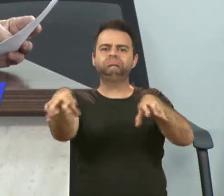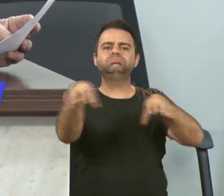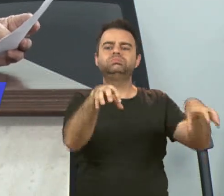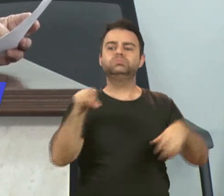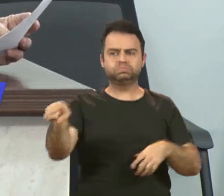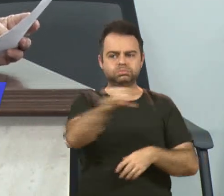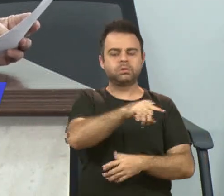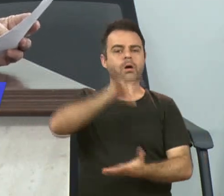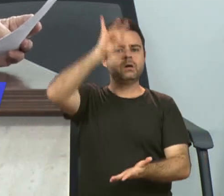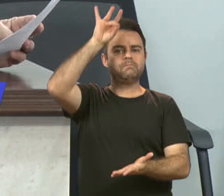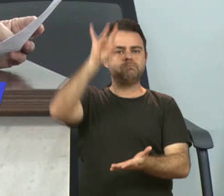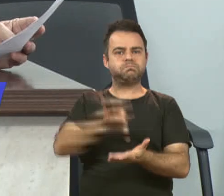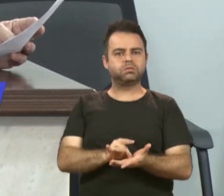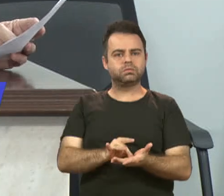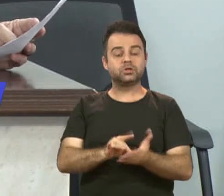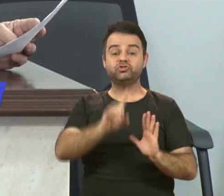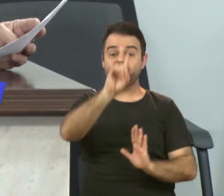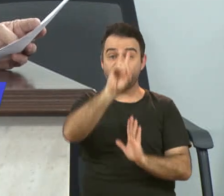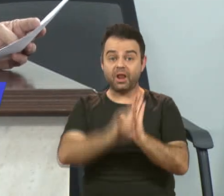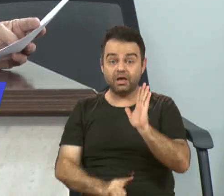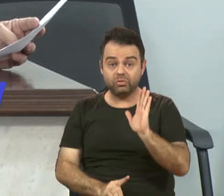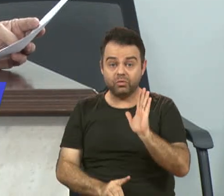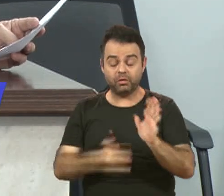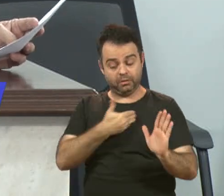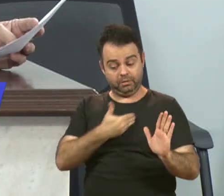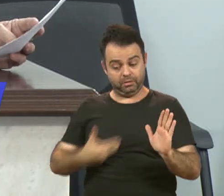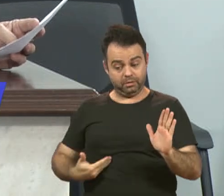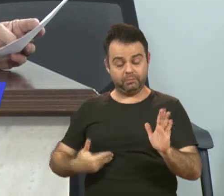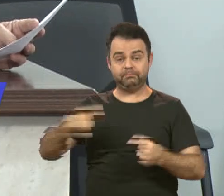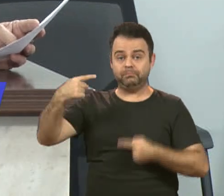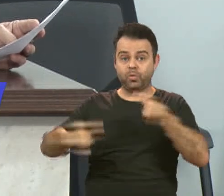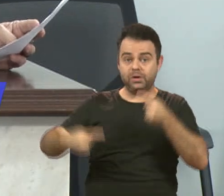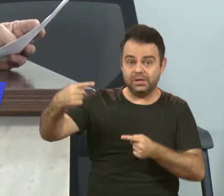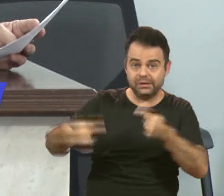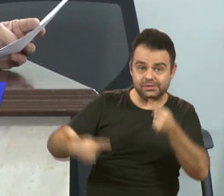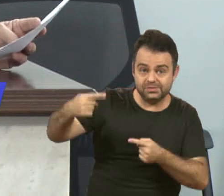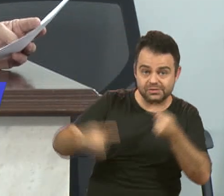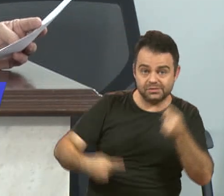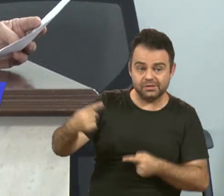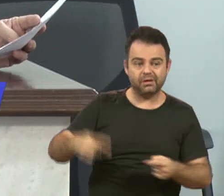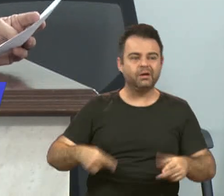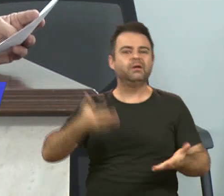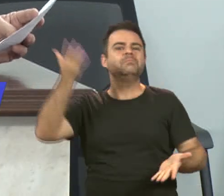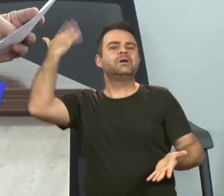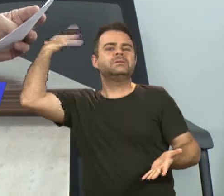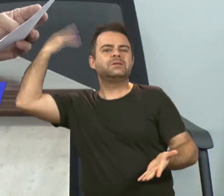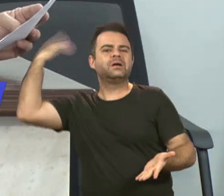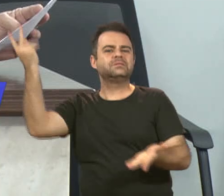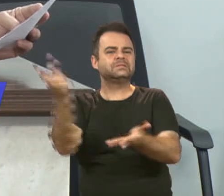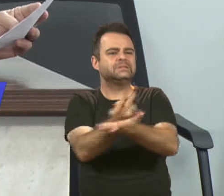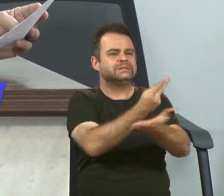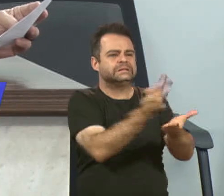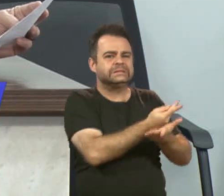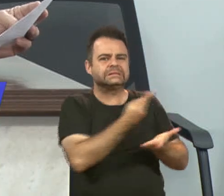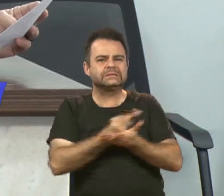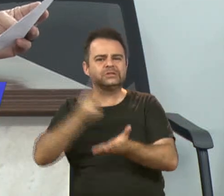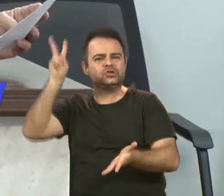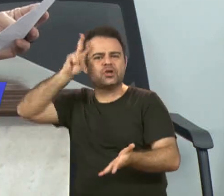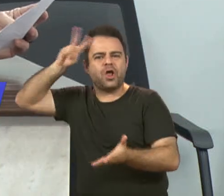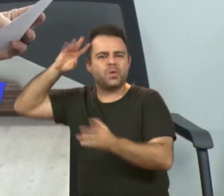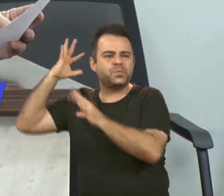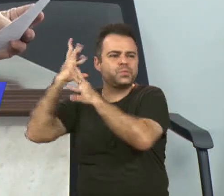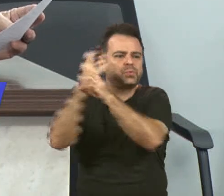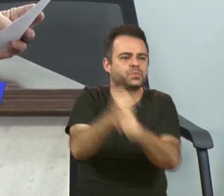esmola. É instrumento para reparar desigualdades históricas e promover autonomia.